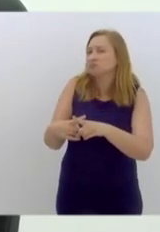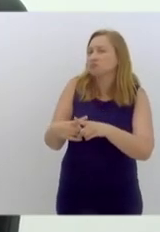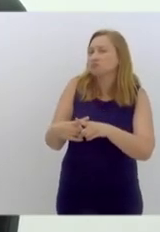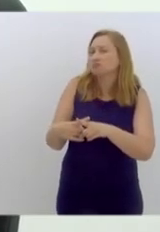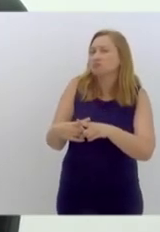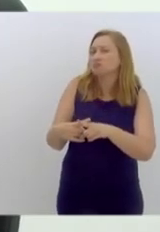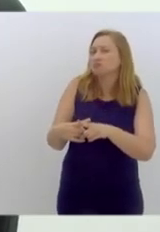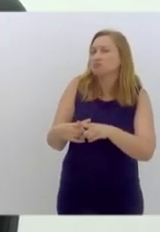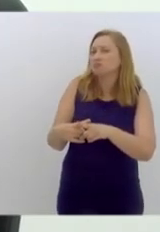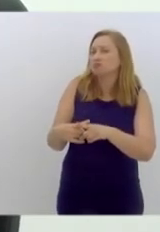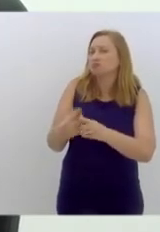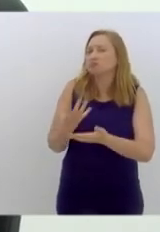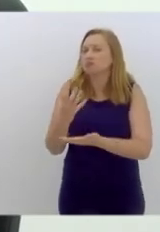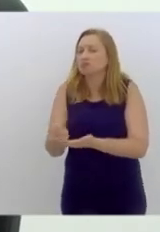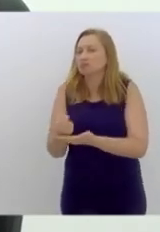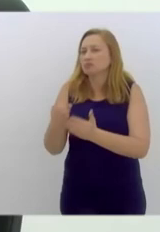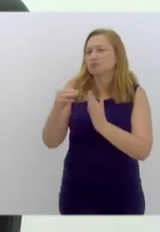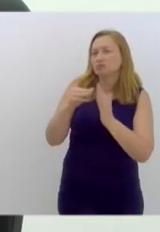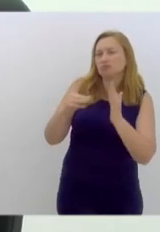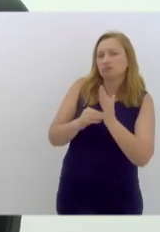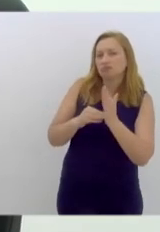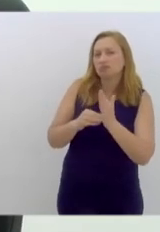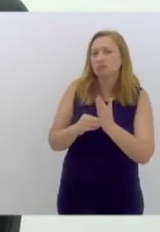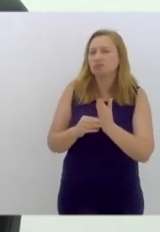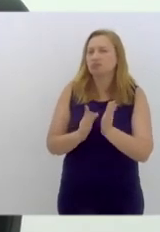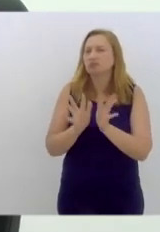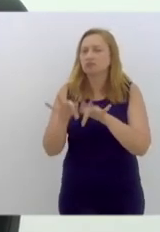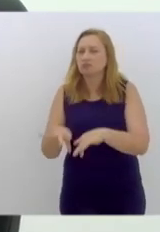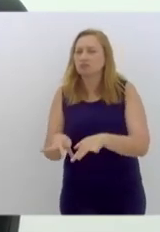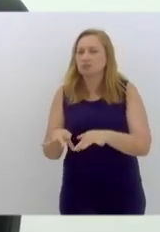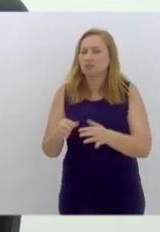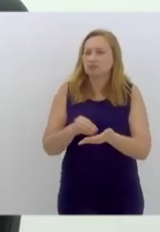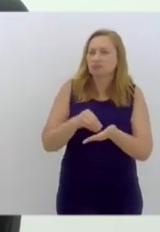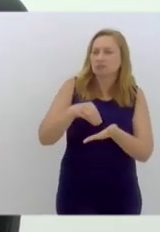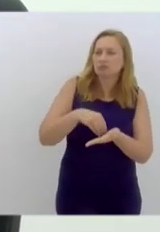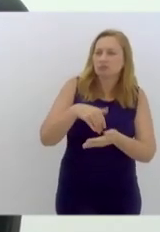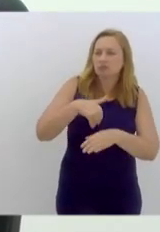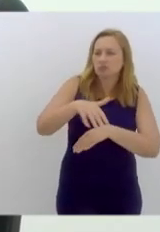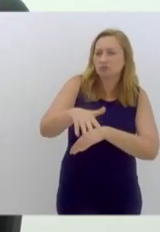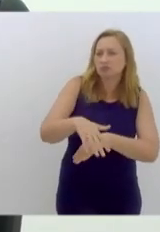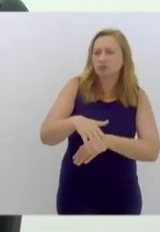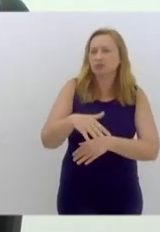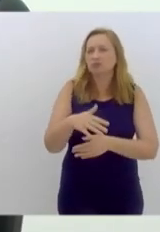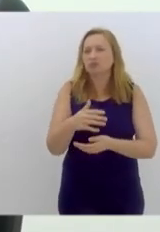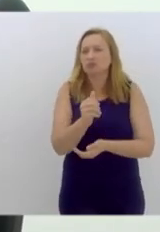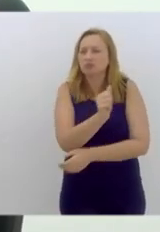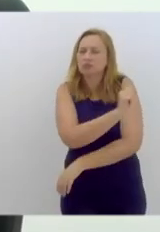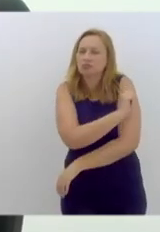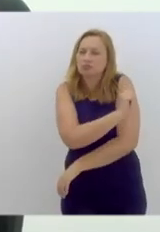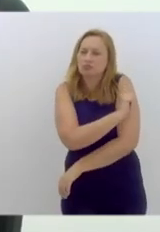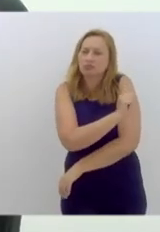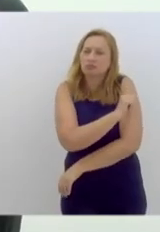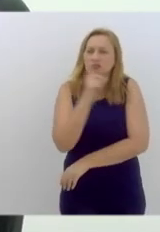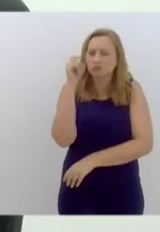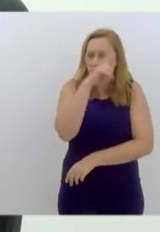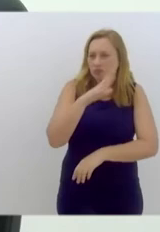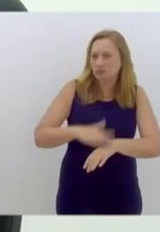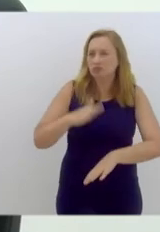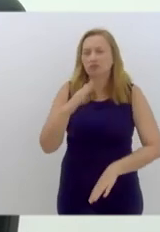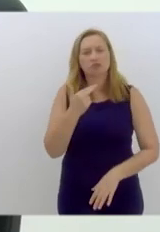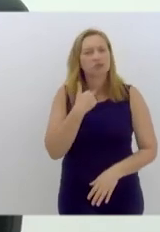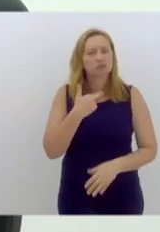adotando metodologias que acabam expulsando o aluno que tem maior dificuldade. E isso não pode acontecer,